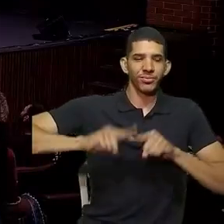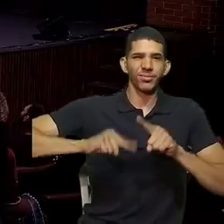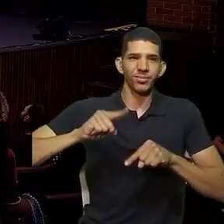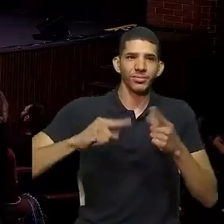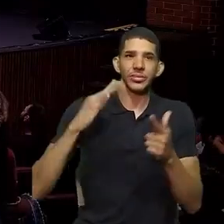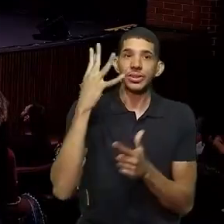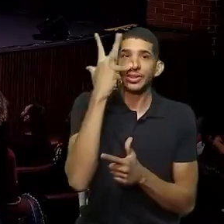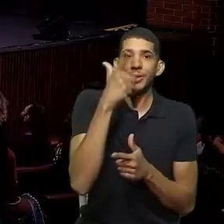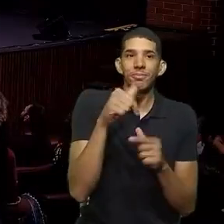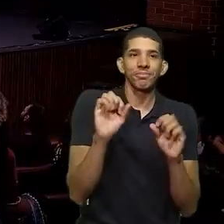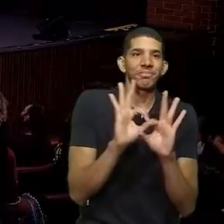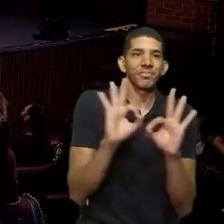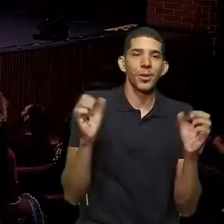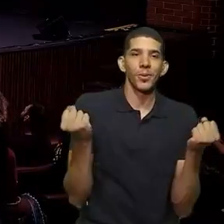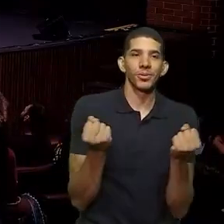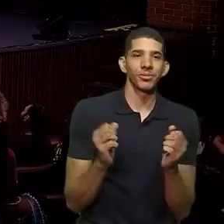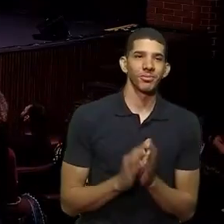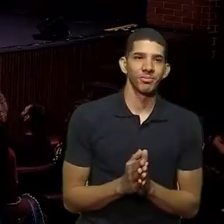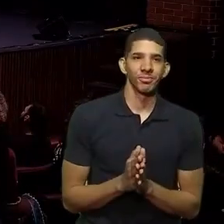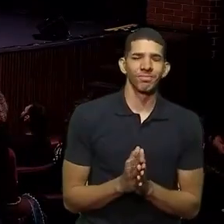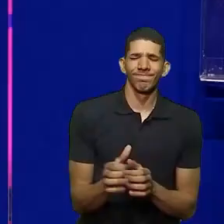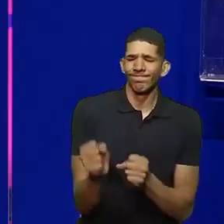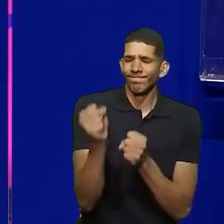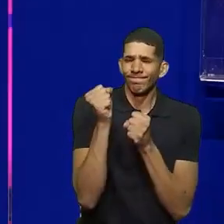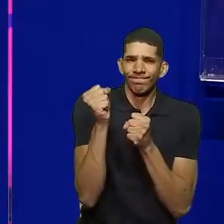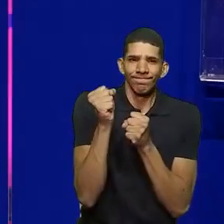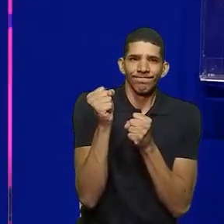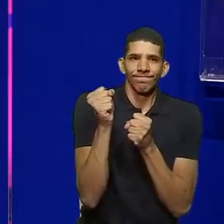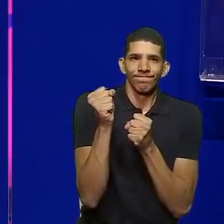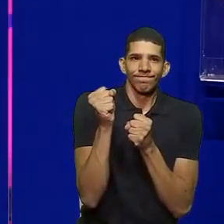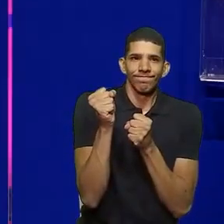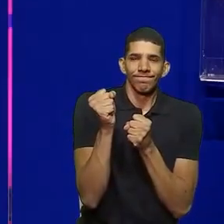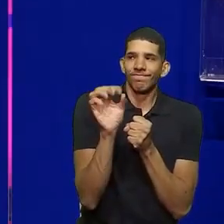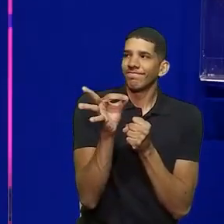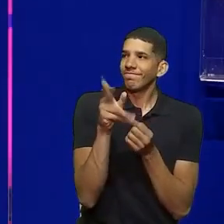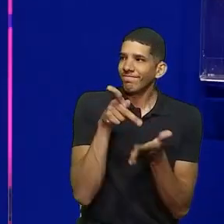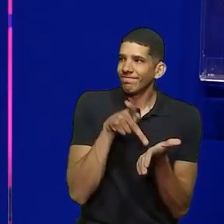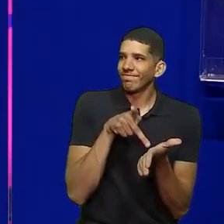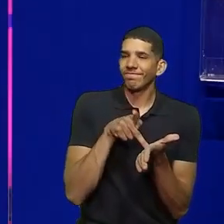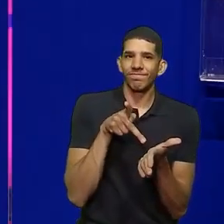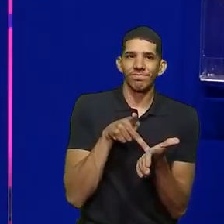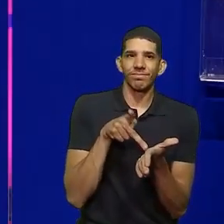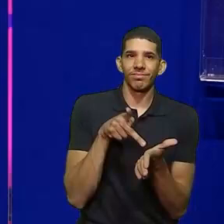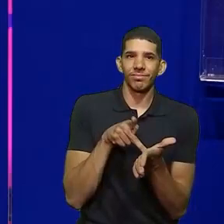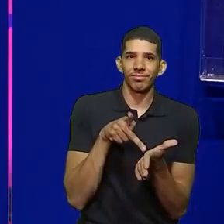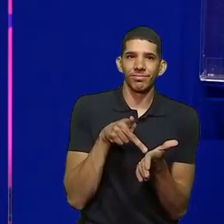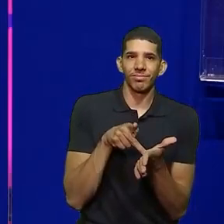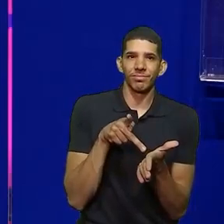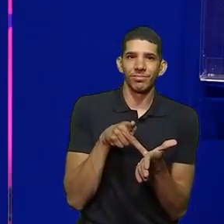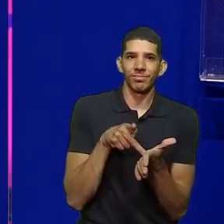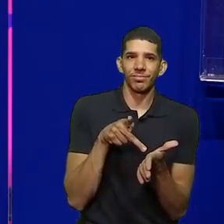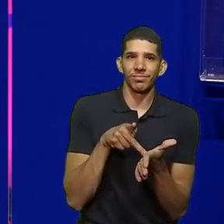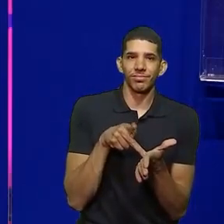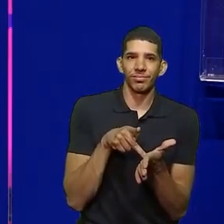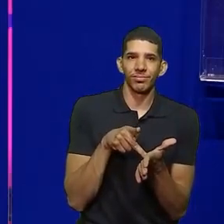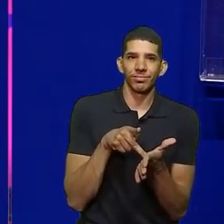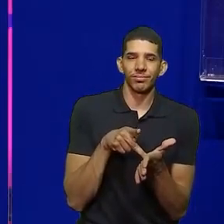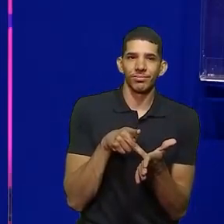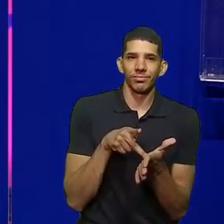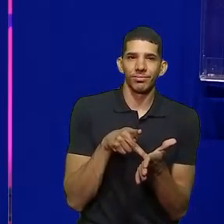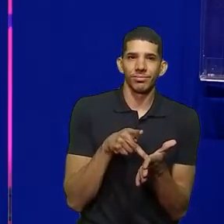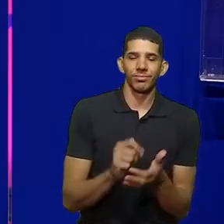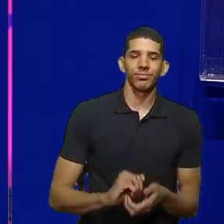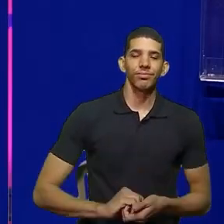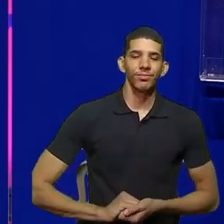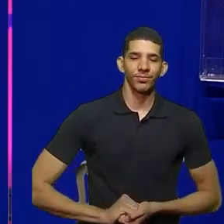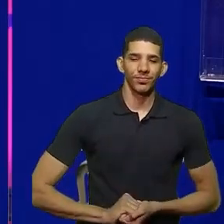tão potente, tão forte? Na verdade, Luana, eu já tenho alguns materiais. Hoje eu falo materiais, né? Que eu